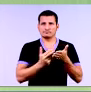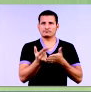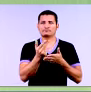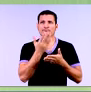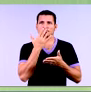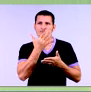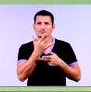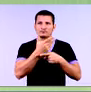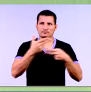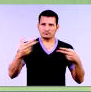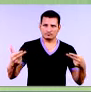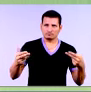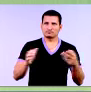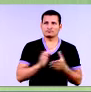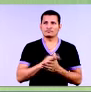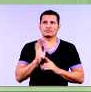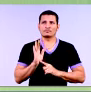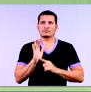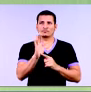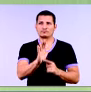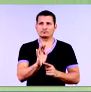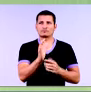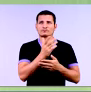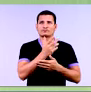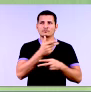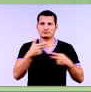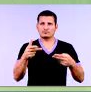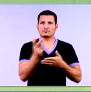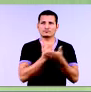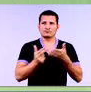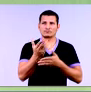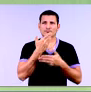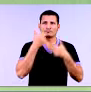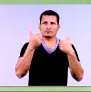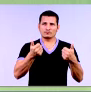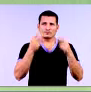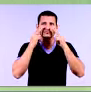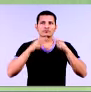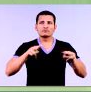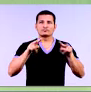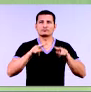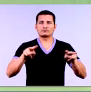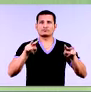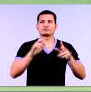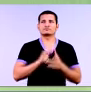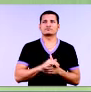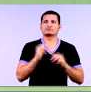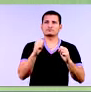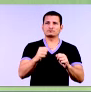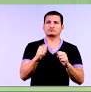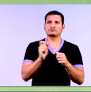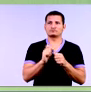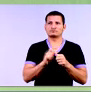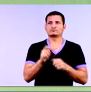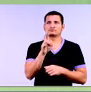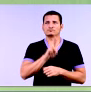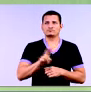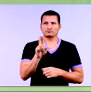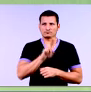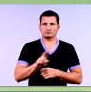aqui ajuda na estilização de um elemento, melhora a parte visual. E pode ser feita